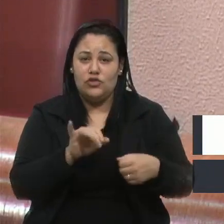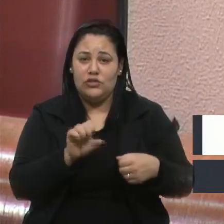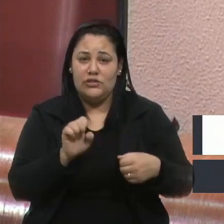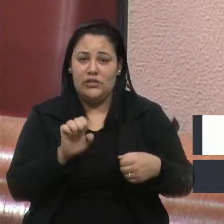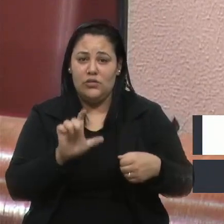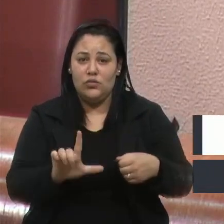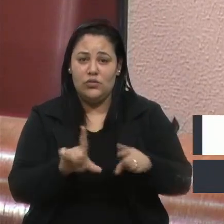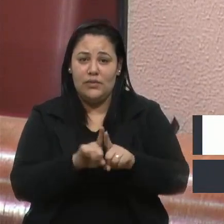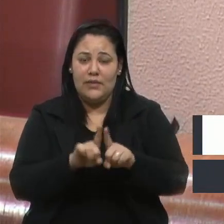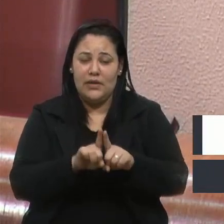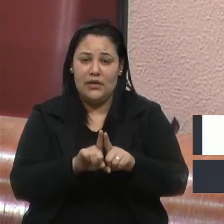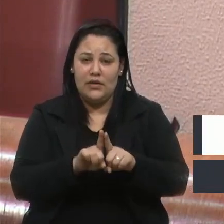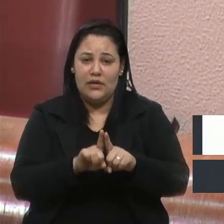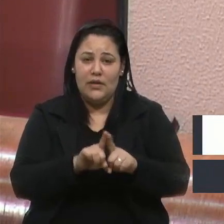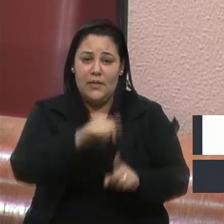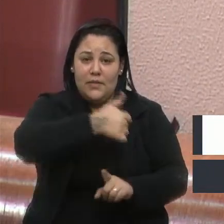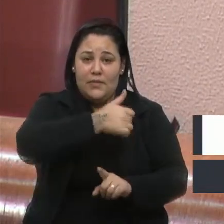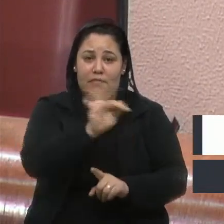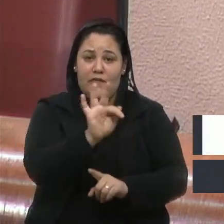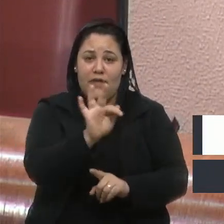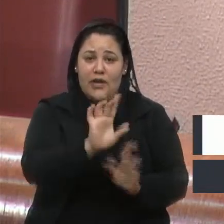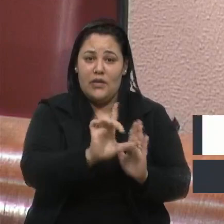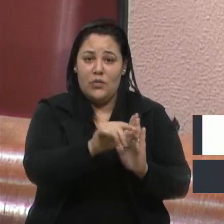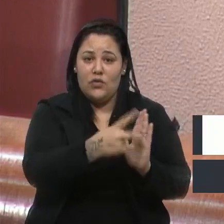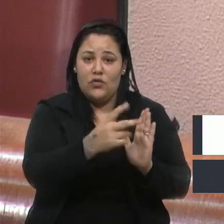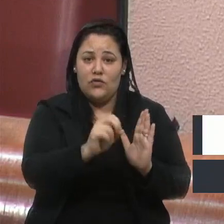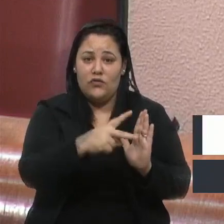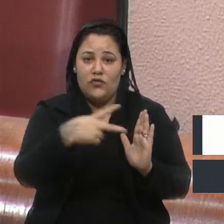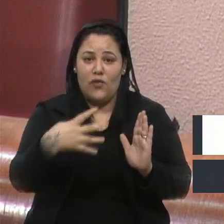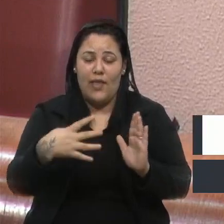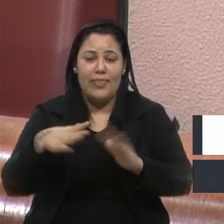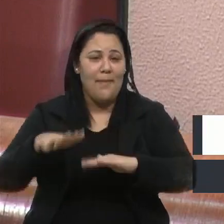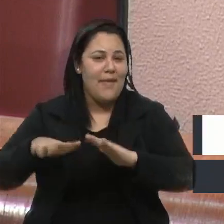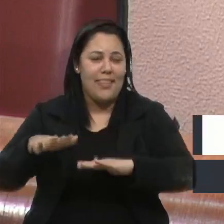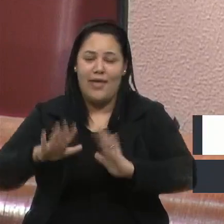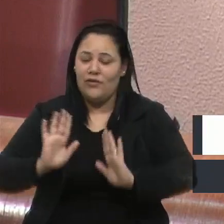de 1º de fevereiro de 2024, independente do governo